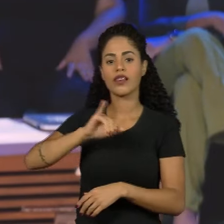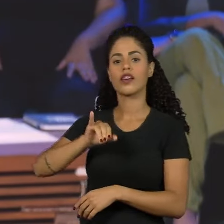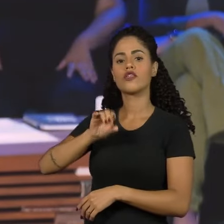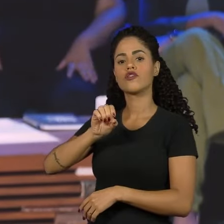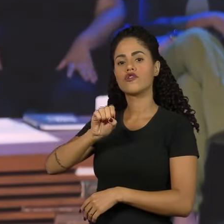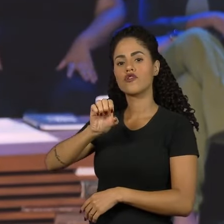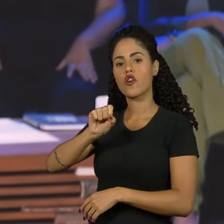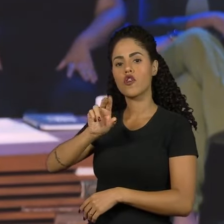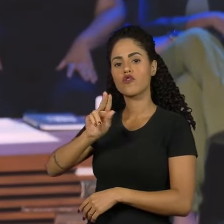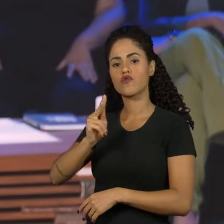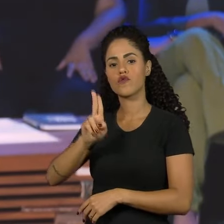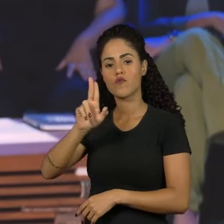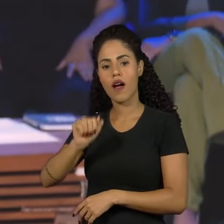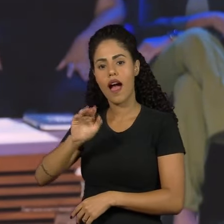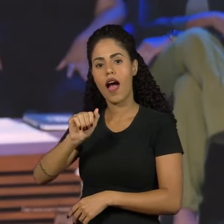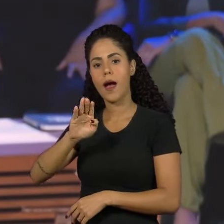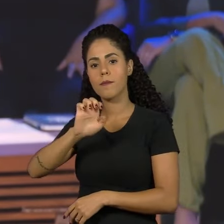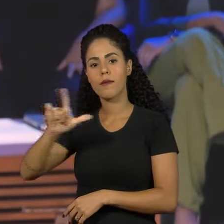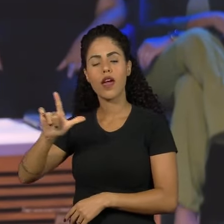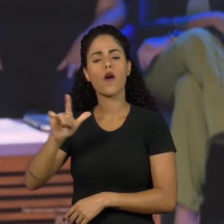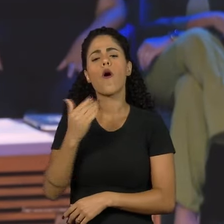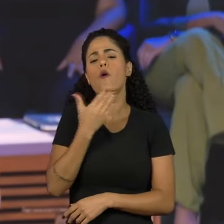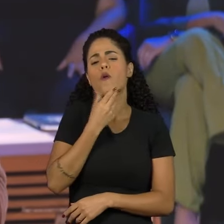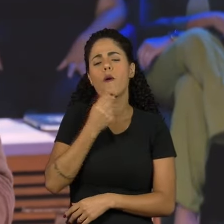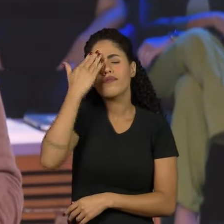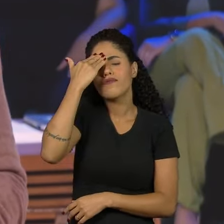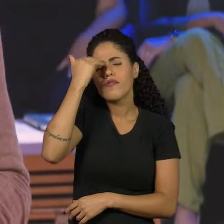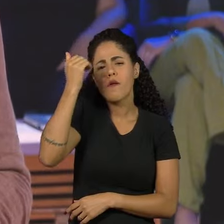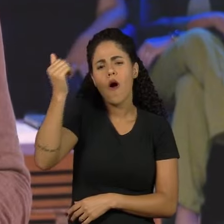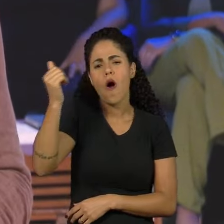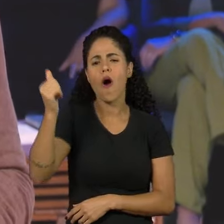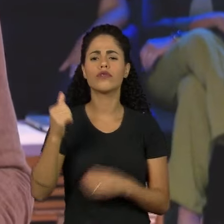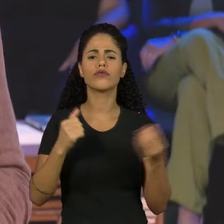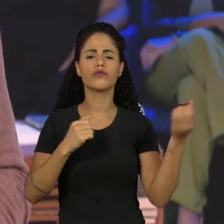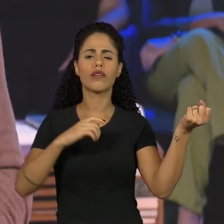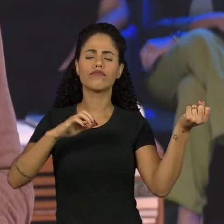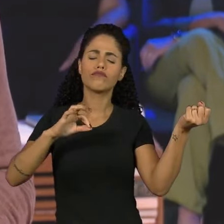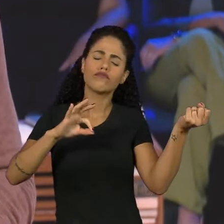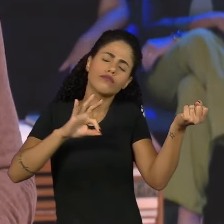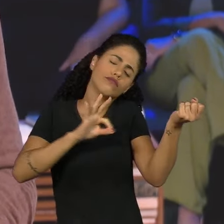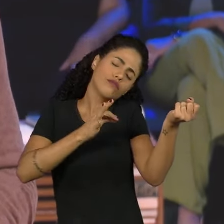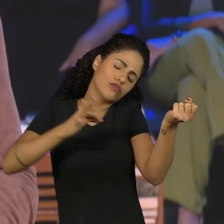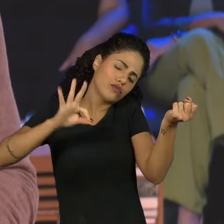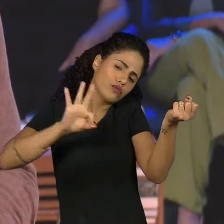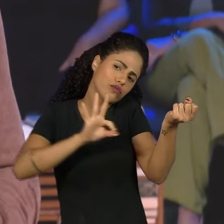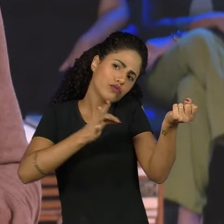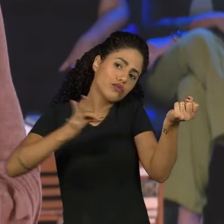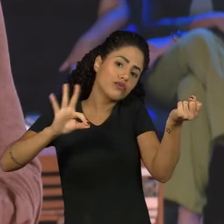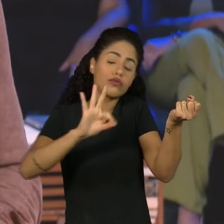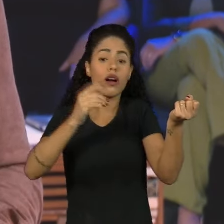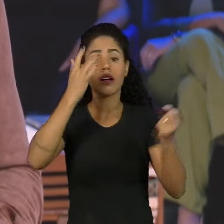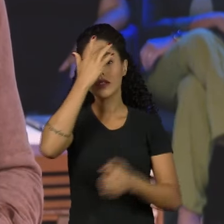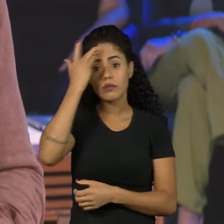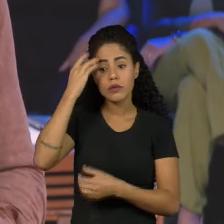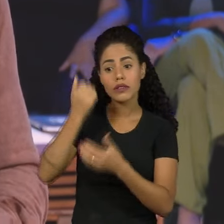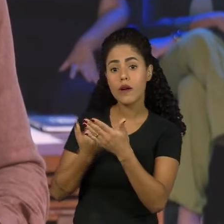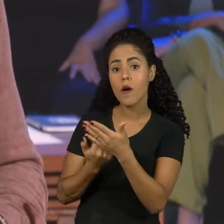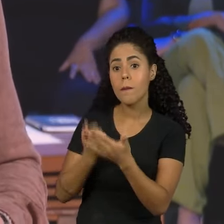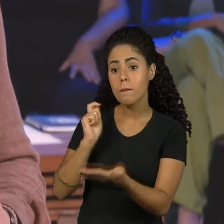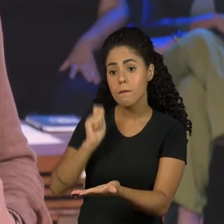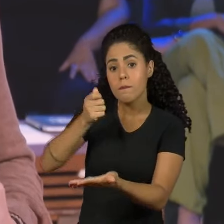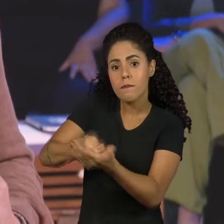é um dos maiores violinistas do mundo. Os amantes da boa música pagam caro